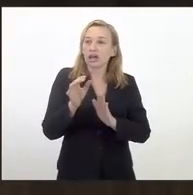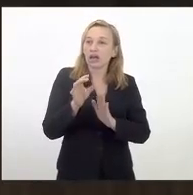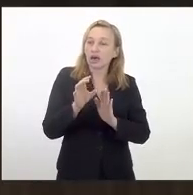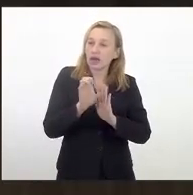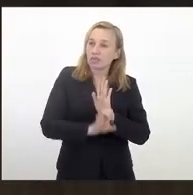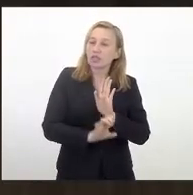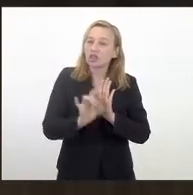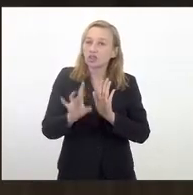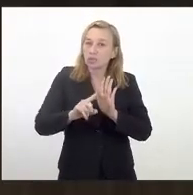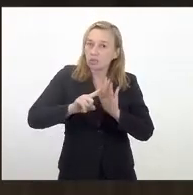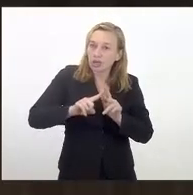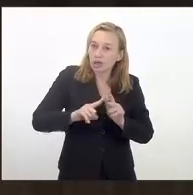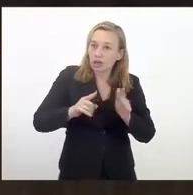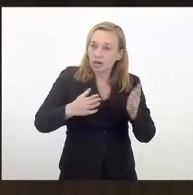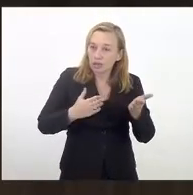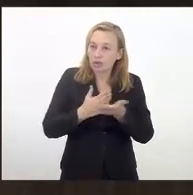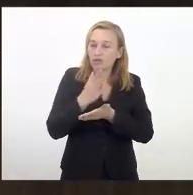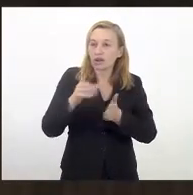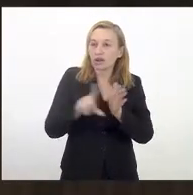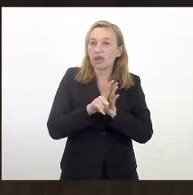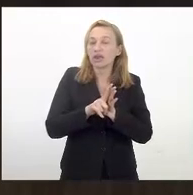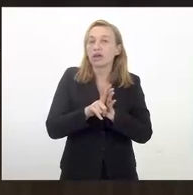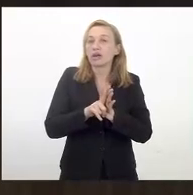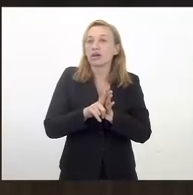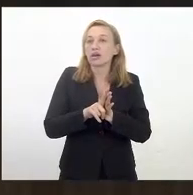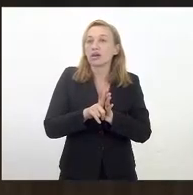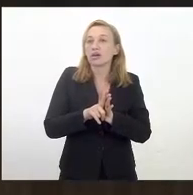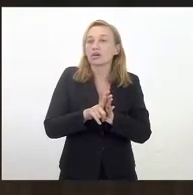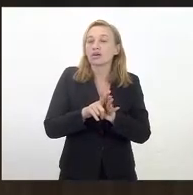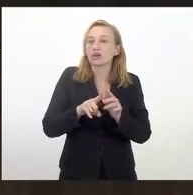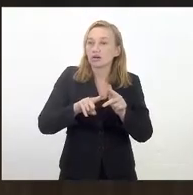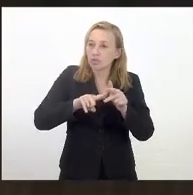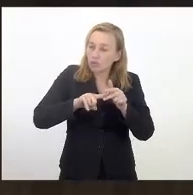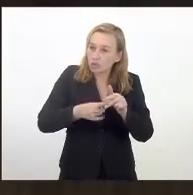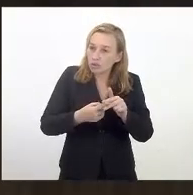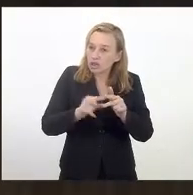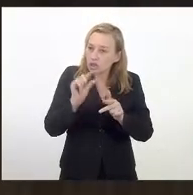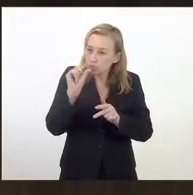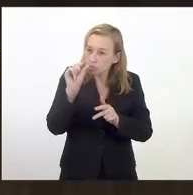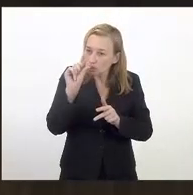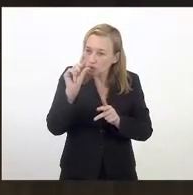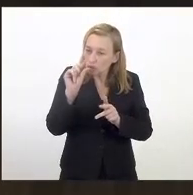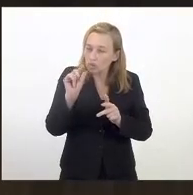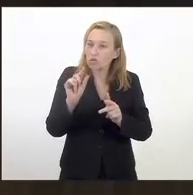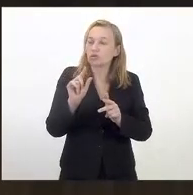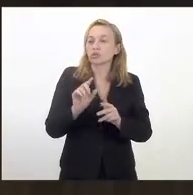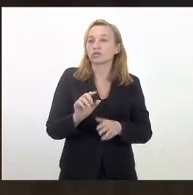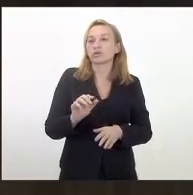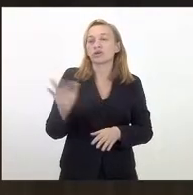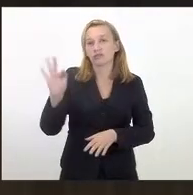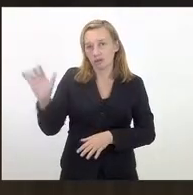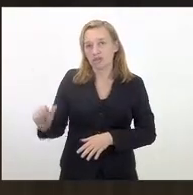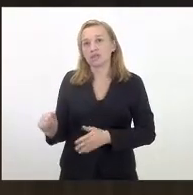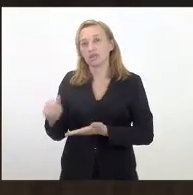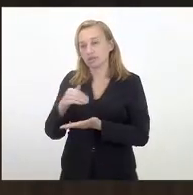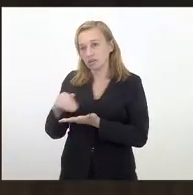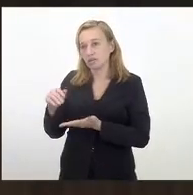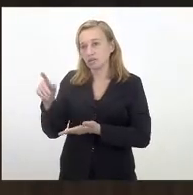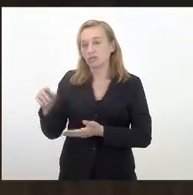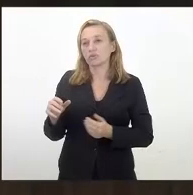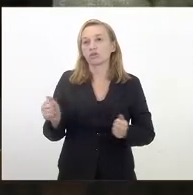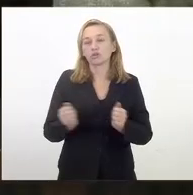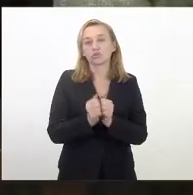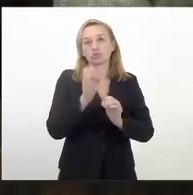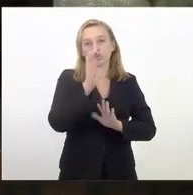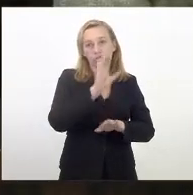apenas para regulamentação da Lei e se faz necessária por conta de um trâmite interno da Fazenda isso pela funcionalidade